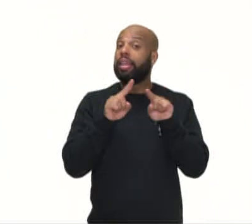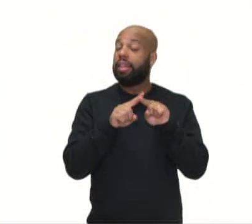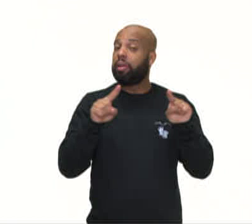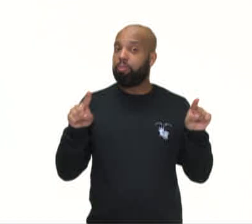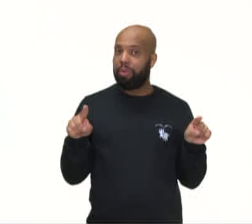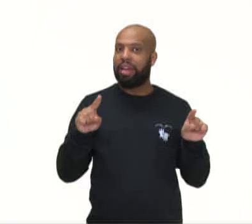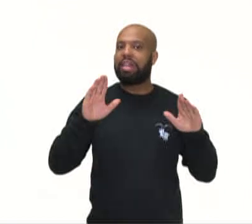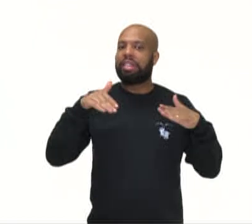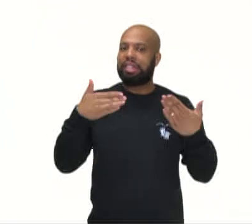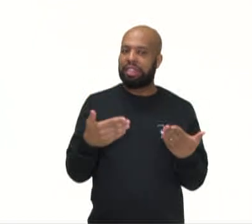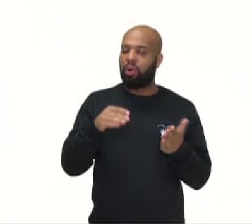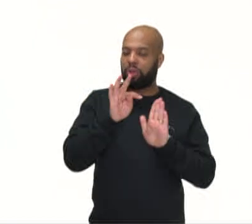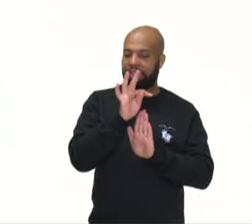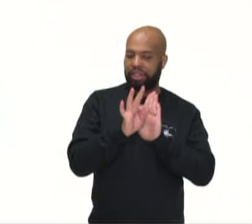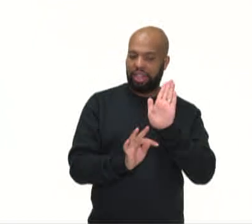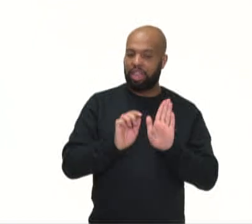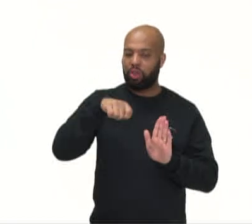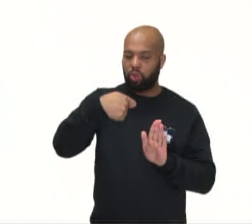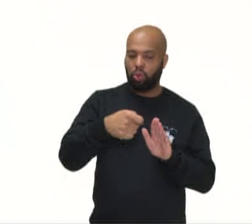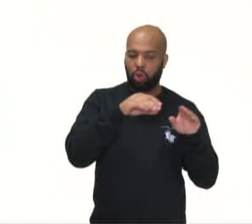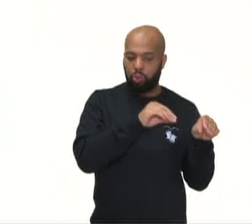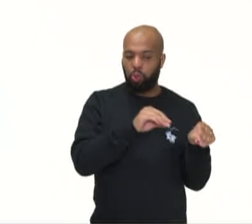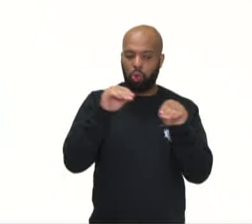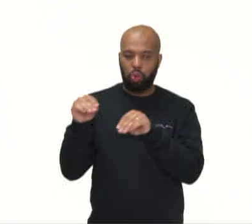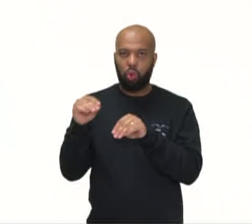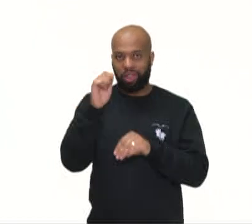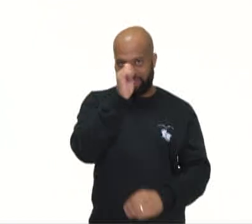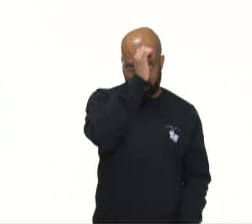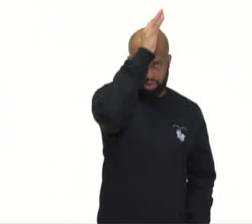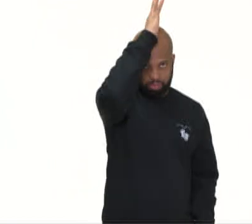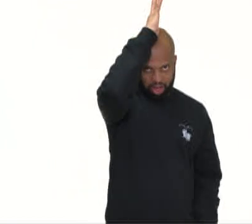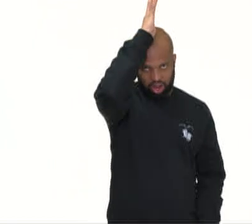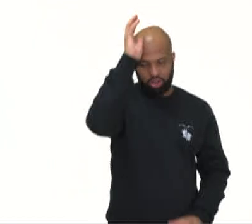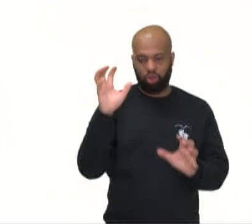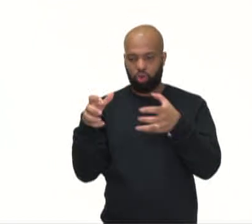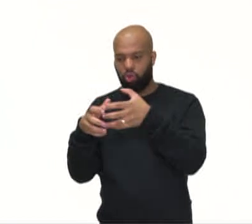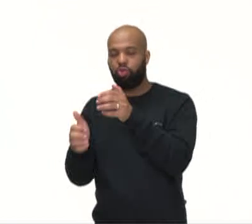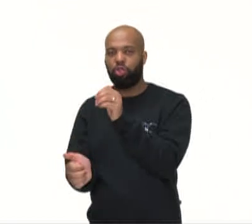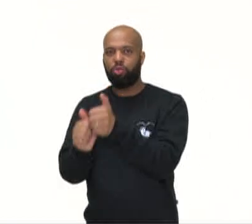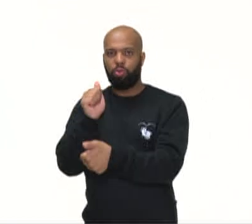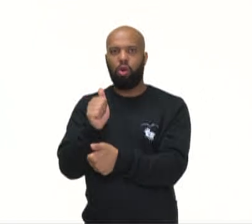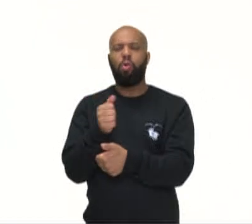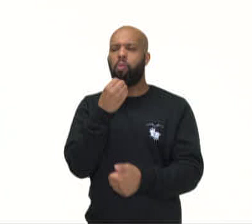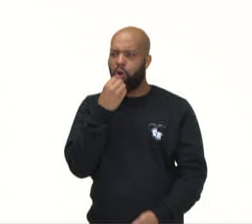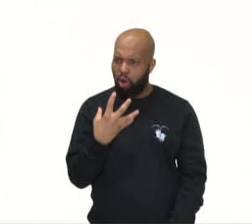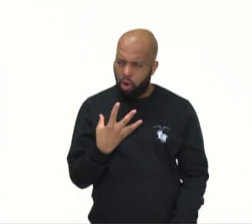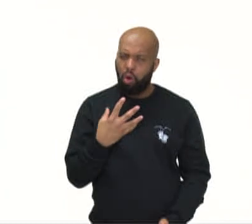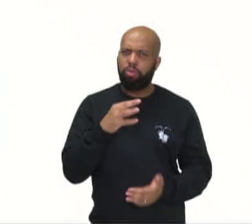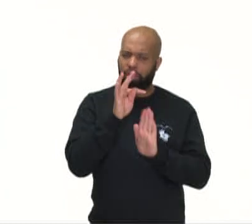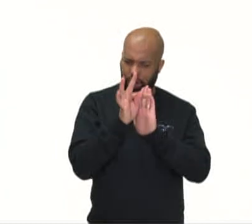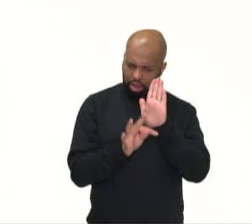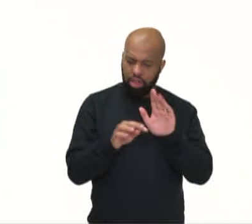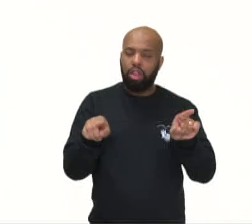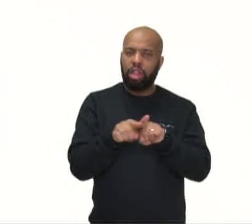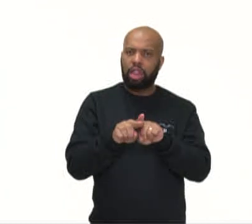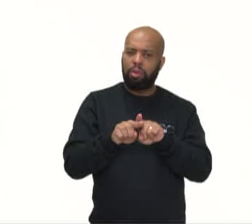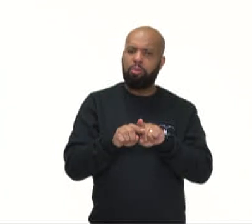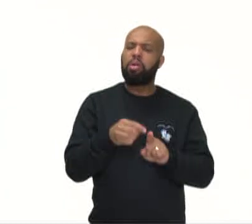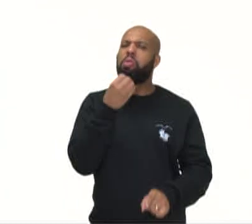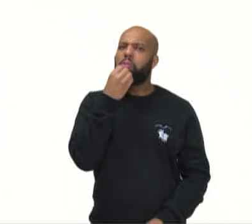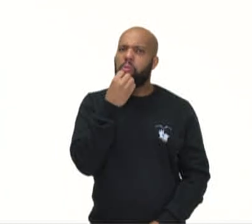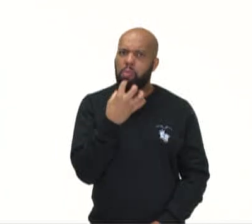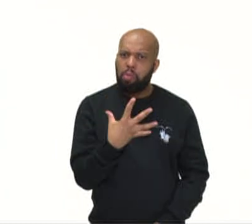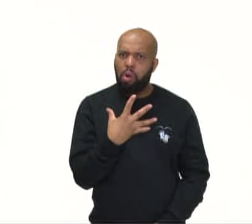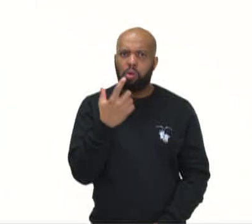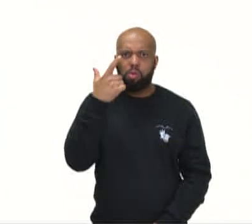da matéria sobre a transferência de Neymar ter sido um sucesso e da competente cobertura